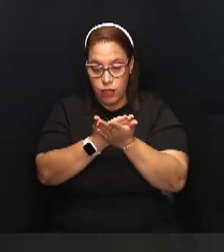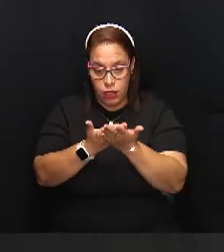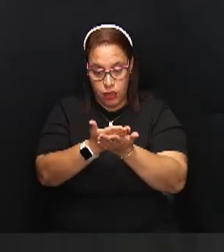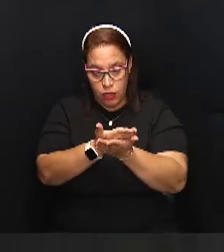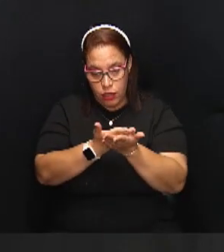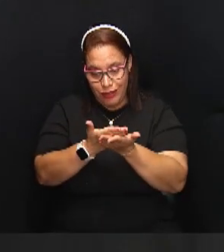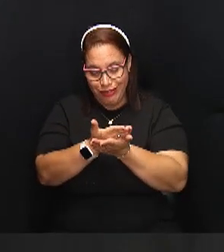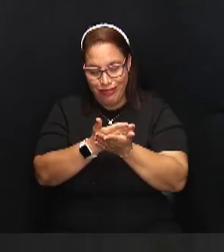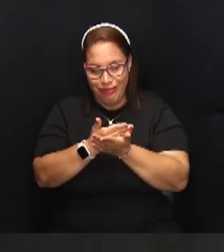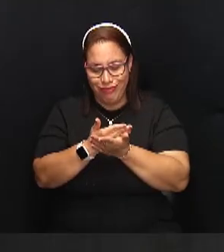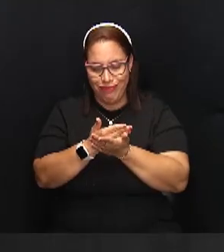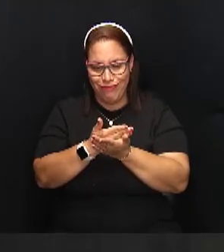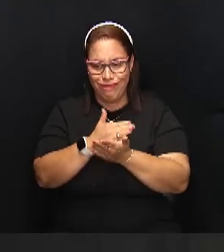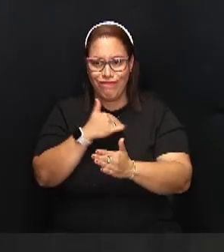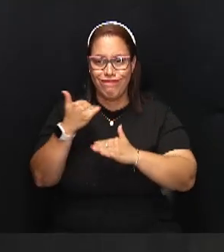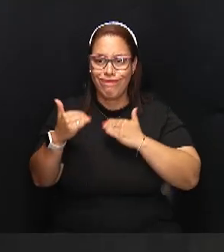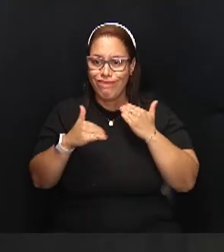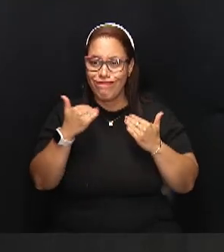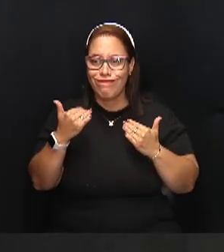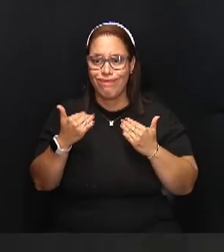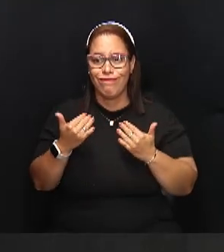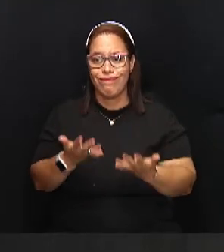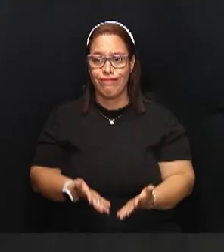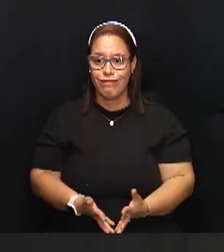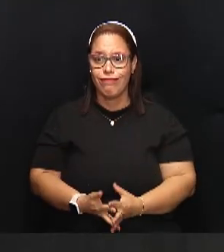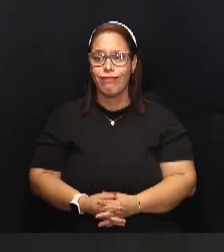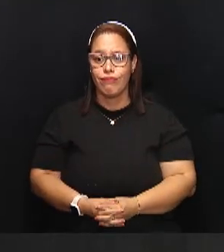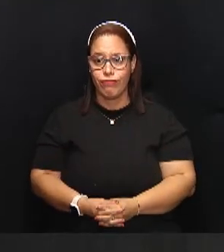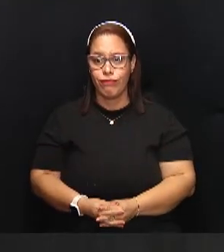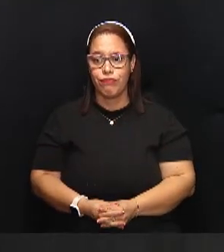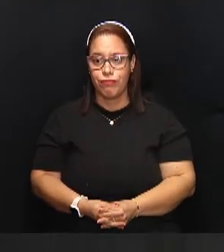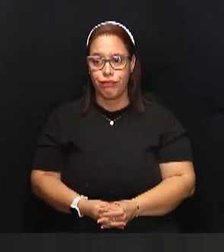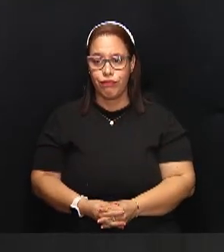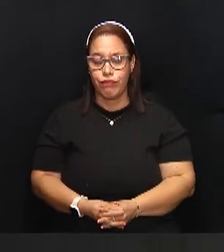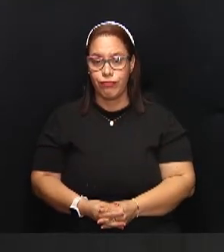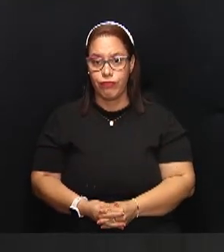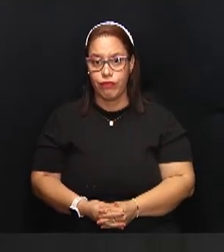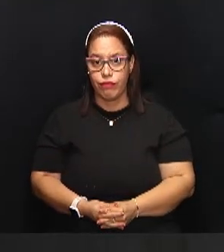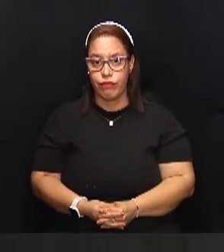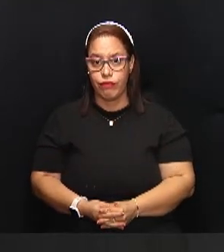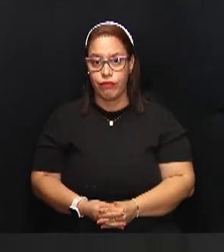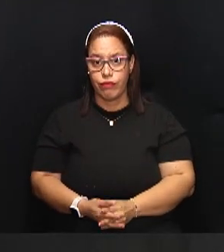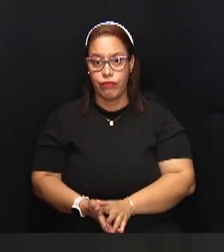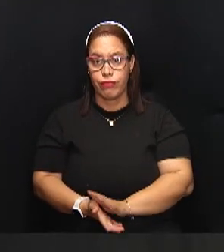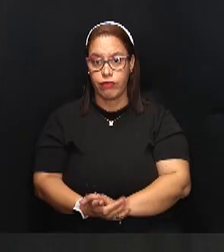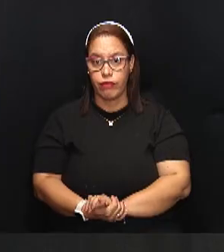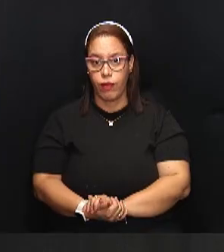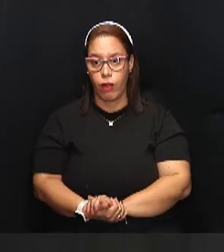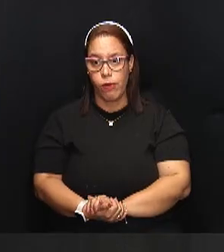muita morbidade, sem levar nenhum tipo de